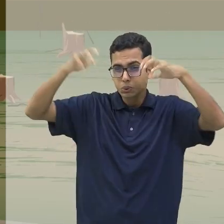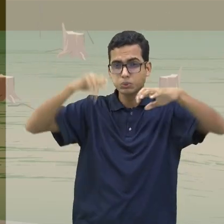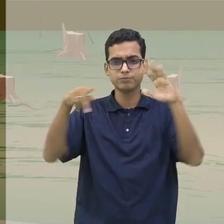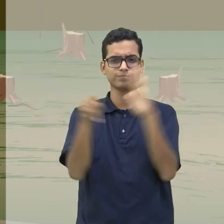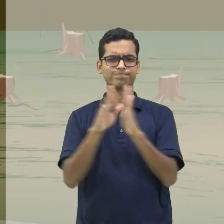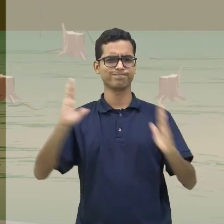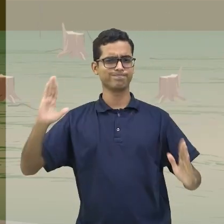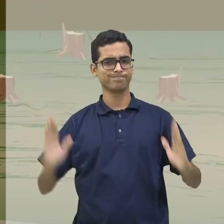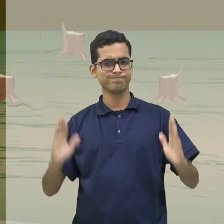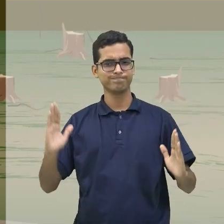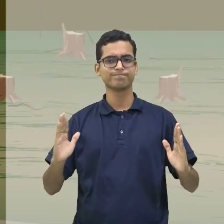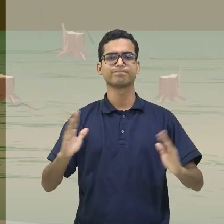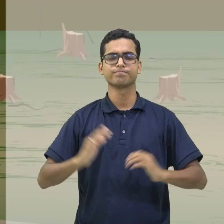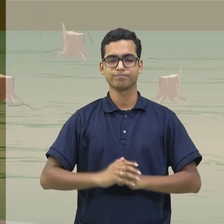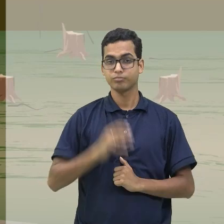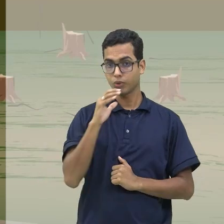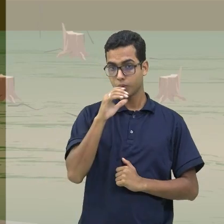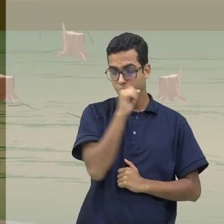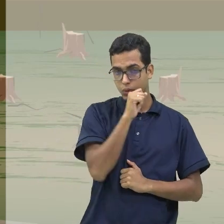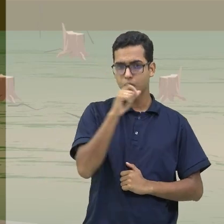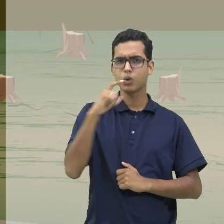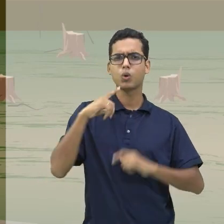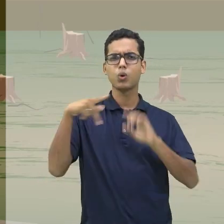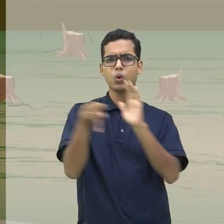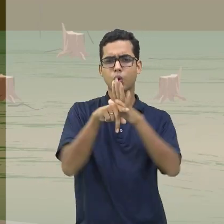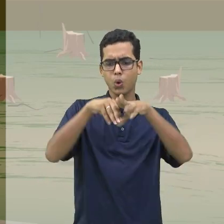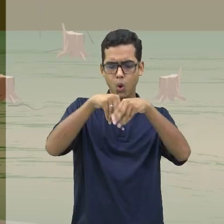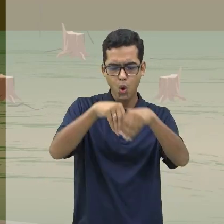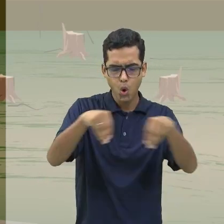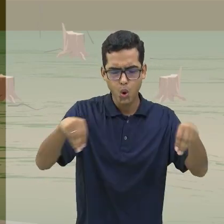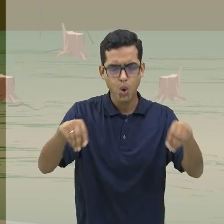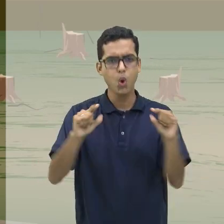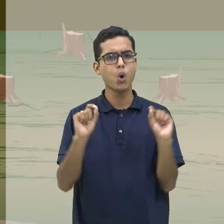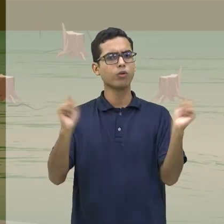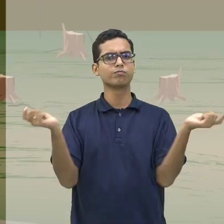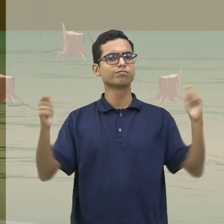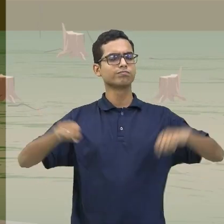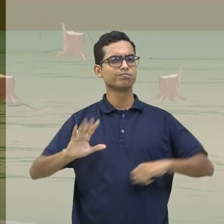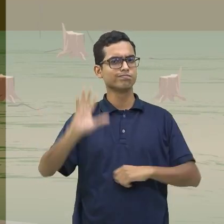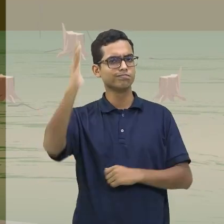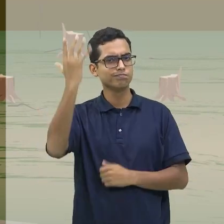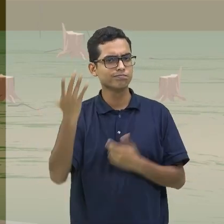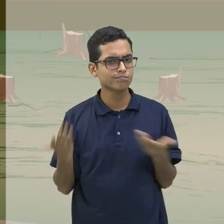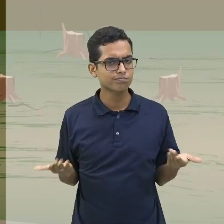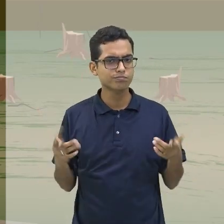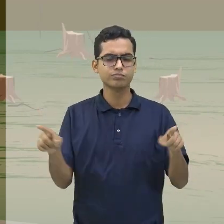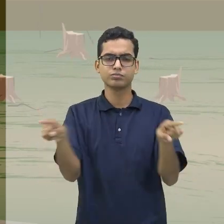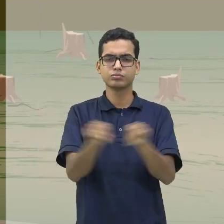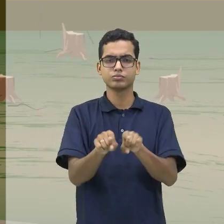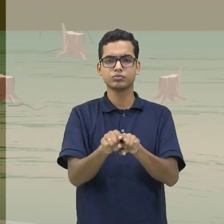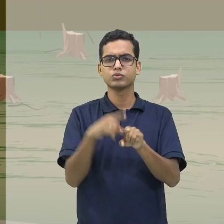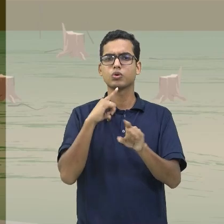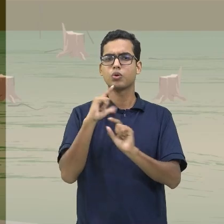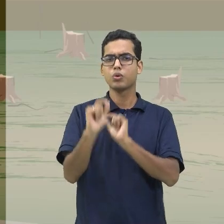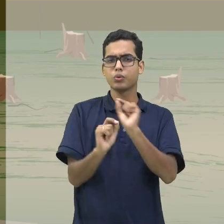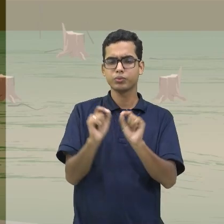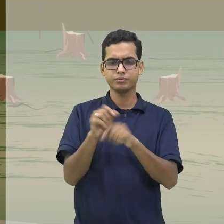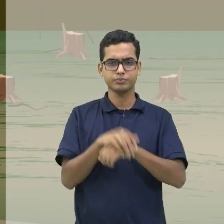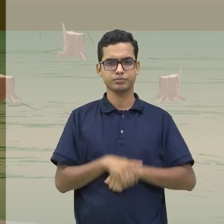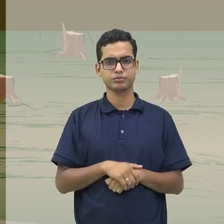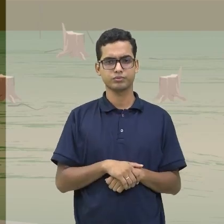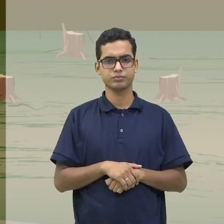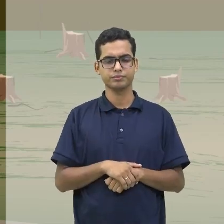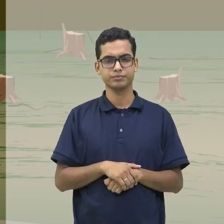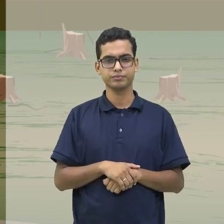período de tempo, o que acontece com o solo? E os sistemas, eles não conseguem absorver ou escoar toda